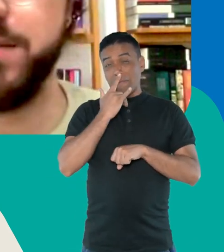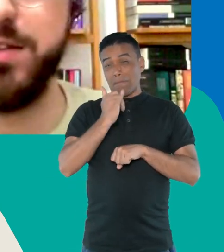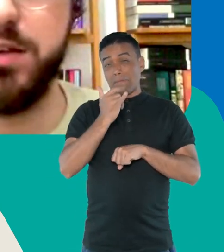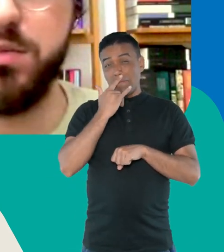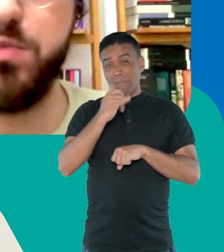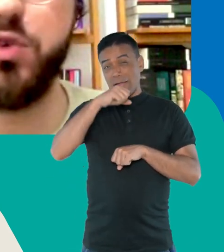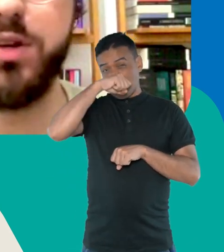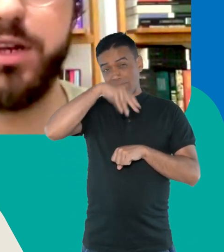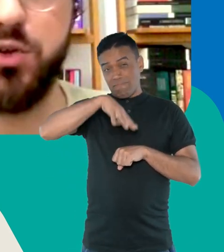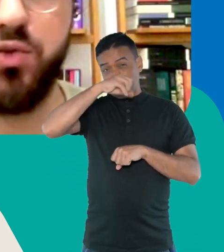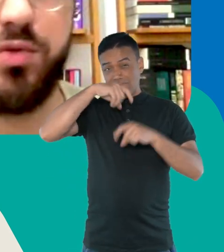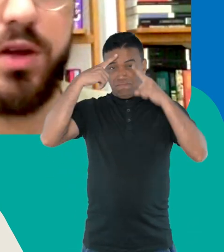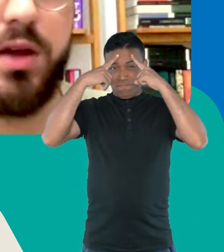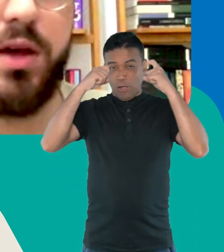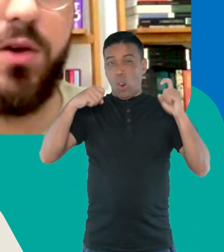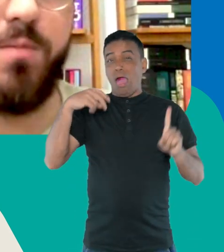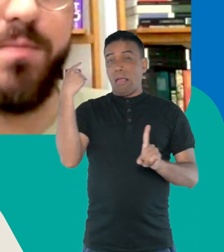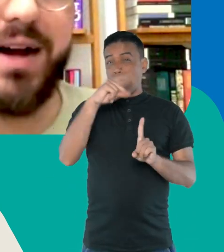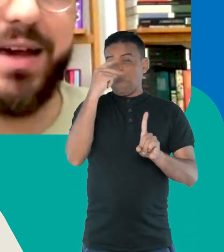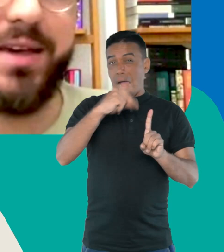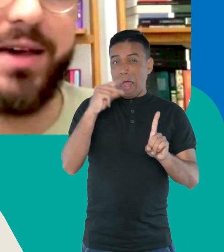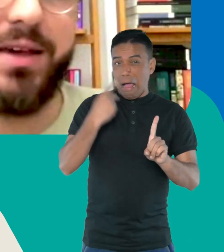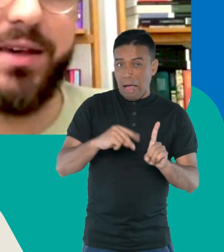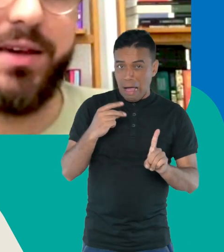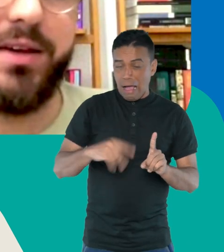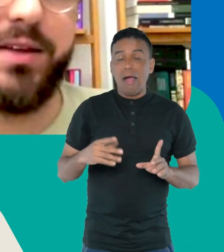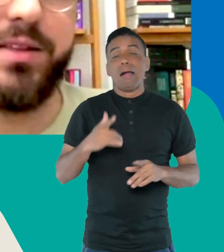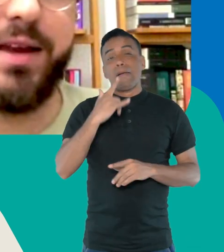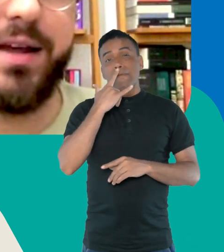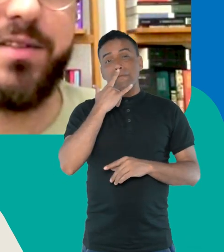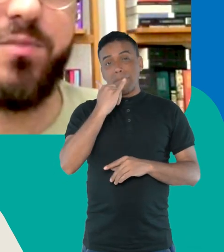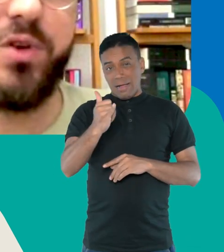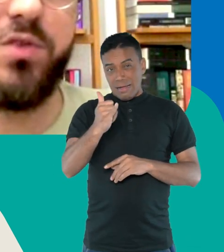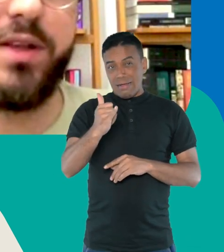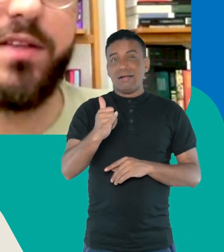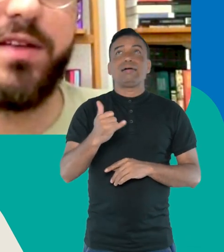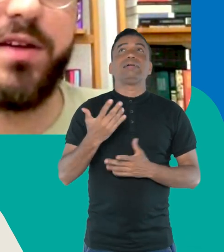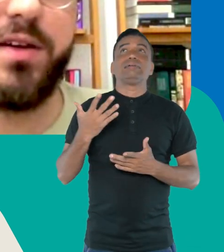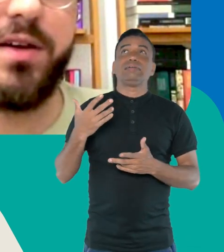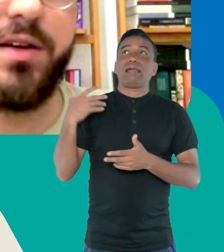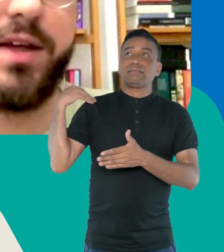bastante agressivo, violento, é um pai que